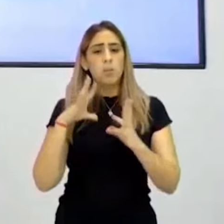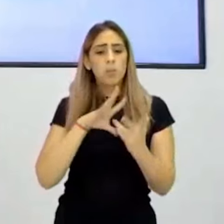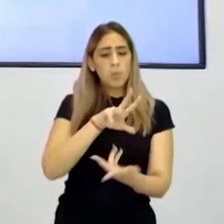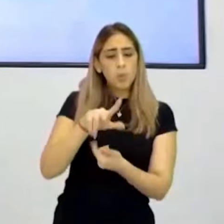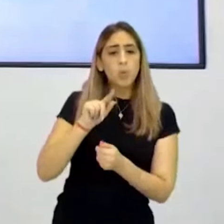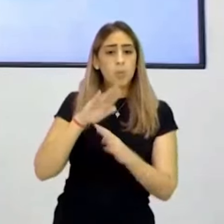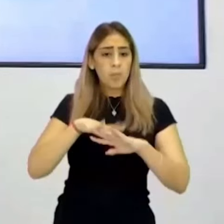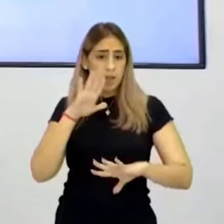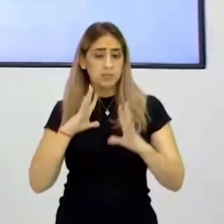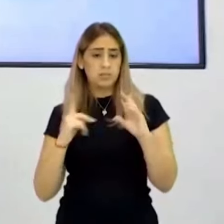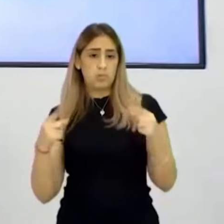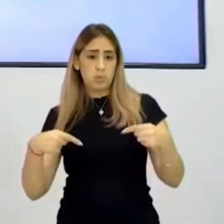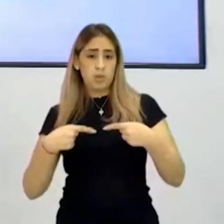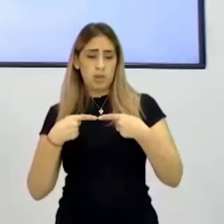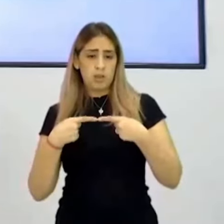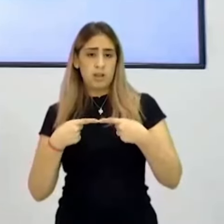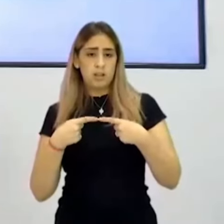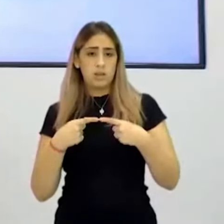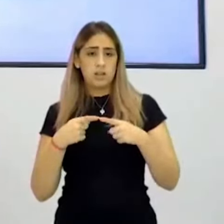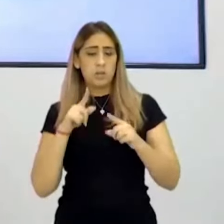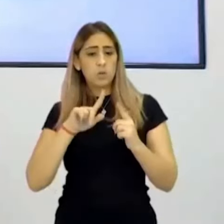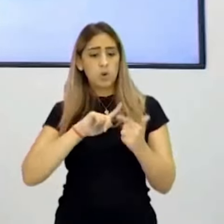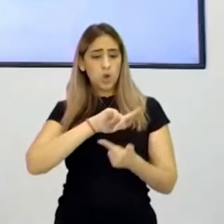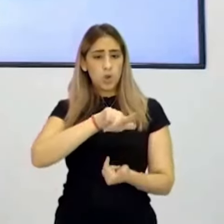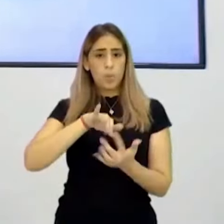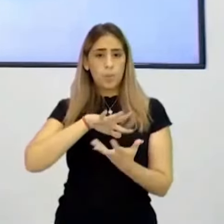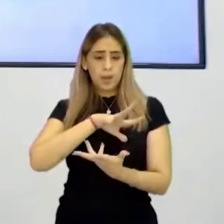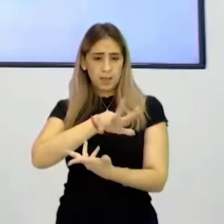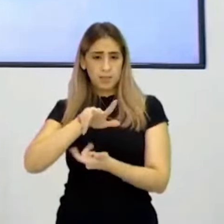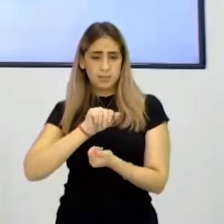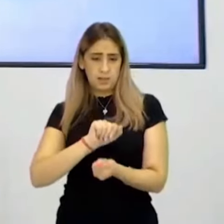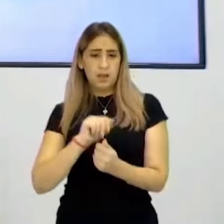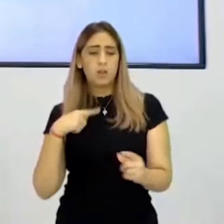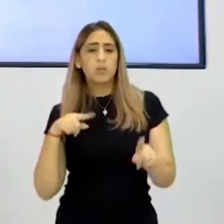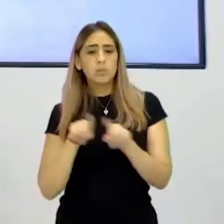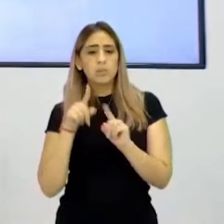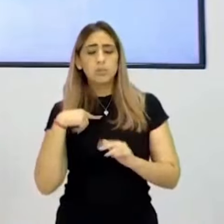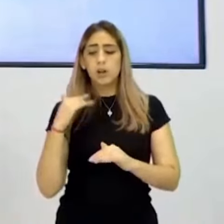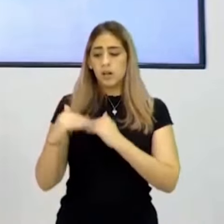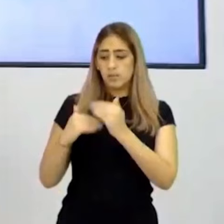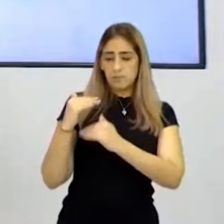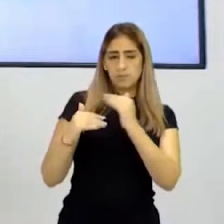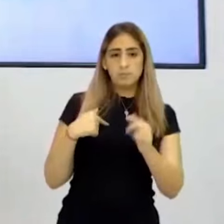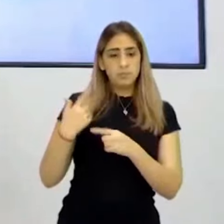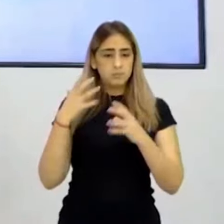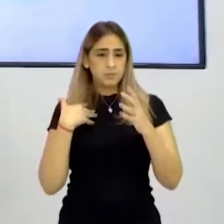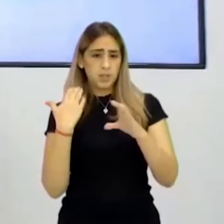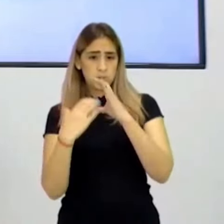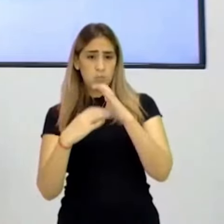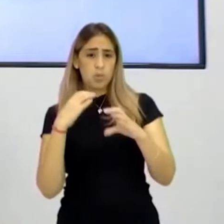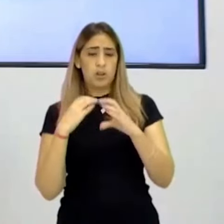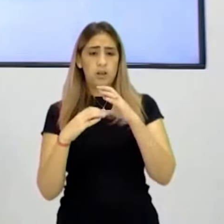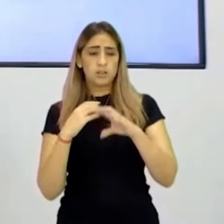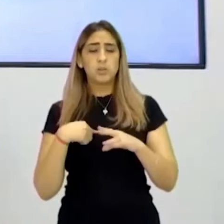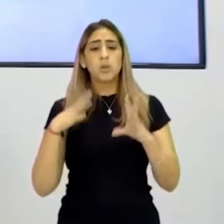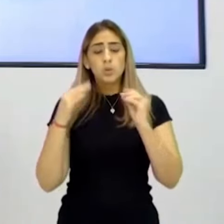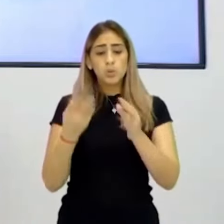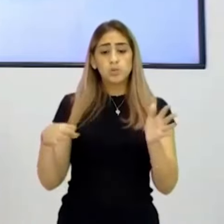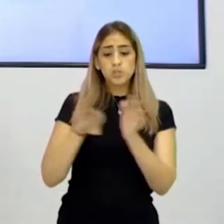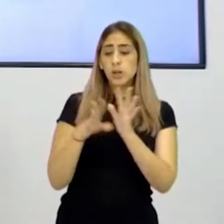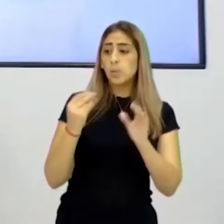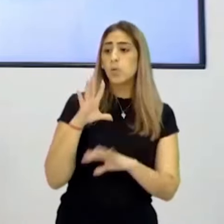conectado, né? É um mundo globalizado, nós temos um grande avanço nas comunicações, então assim, tudo chega